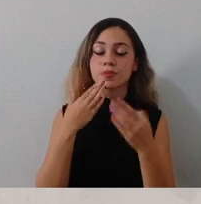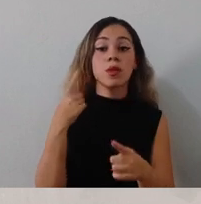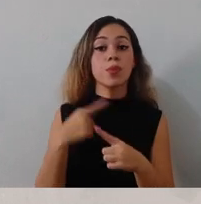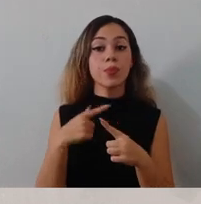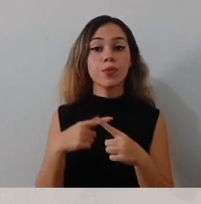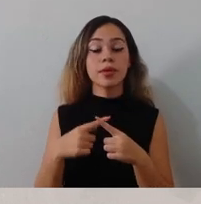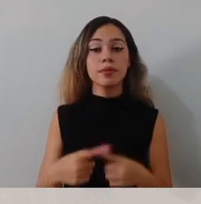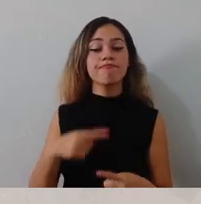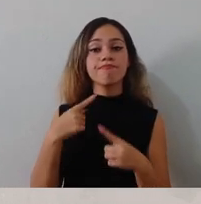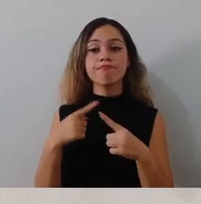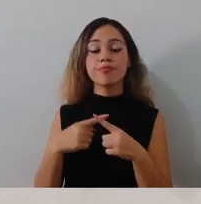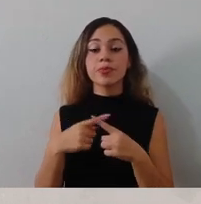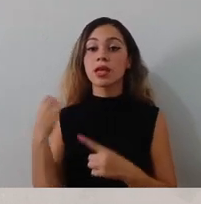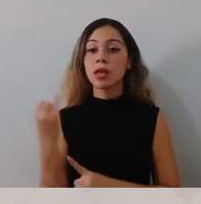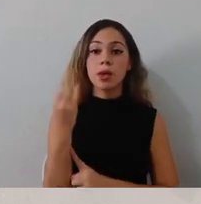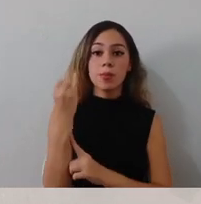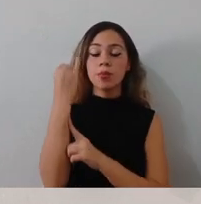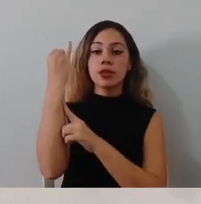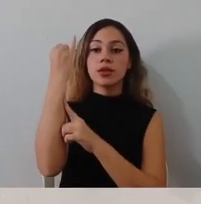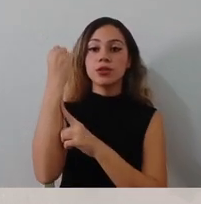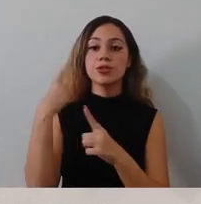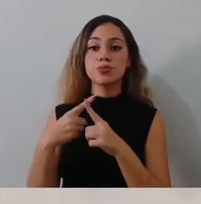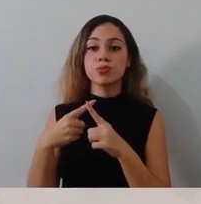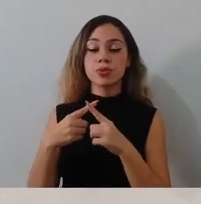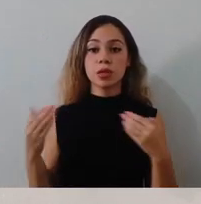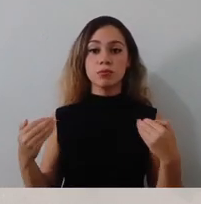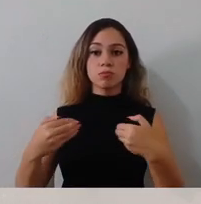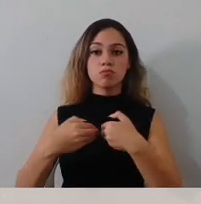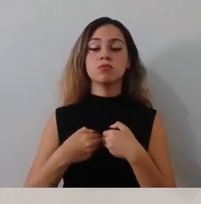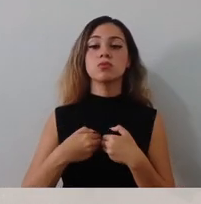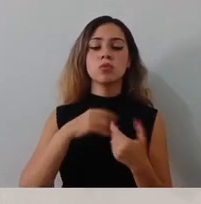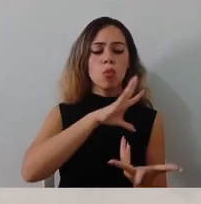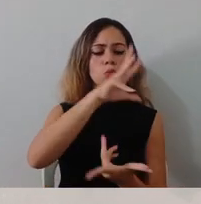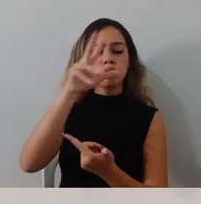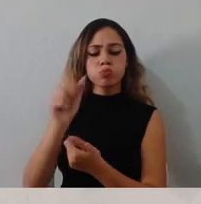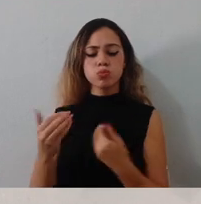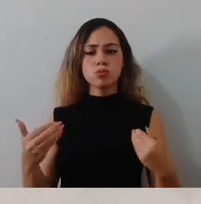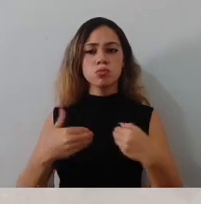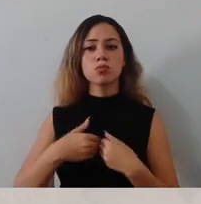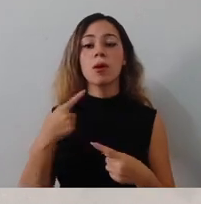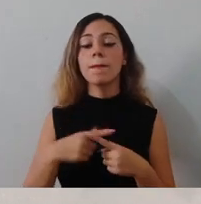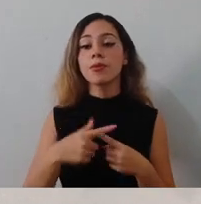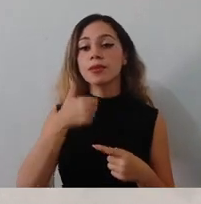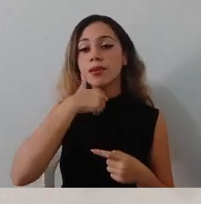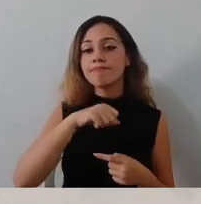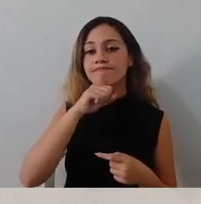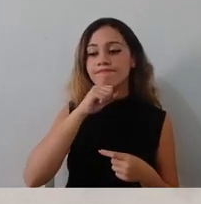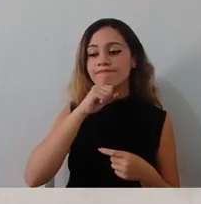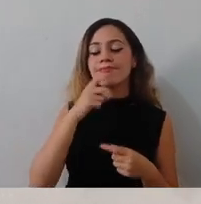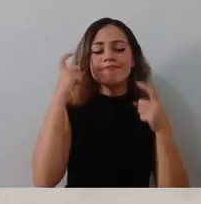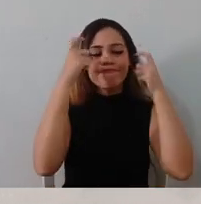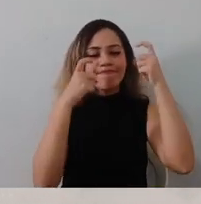precisamos falar? É essencial para o universo atípico. Qual é a mãe que não se preocupa